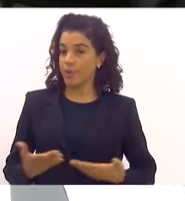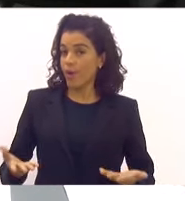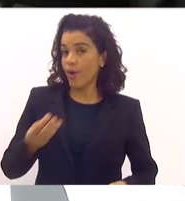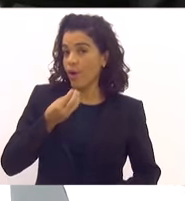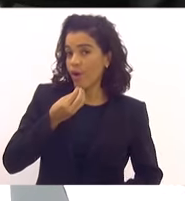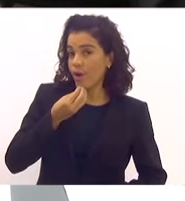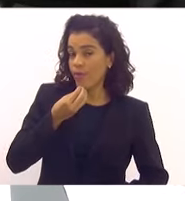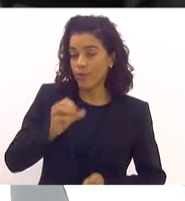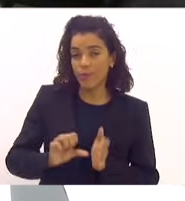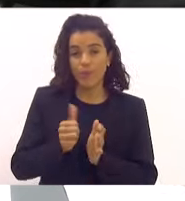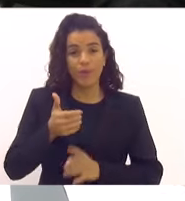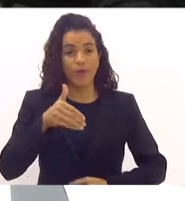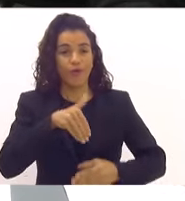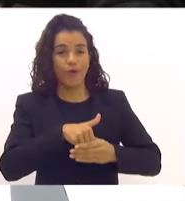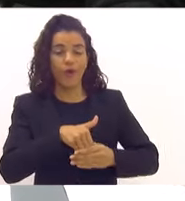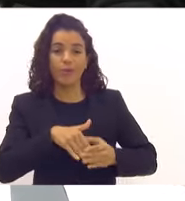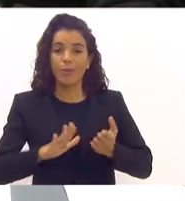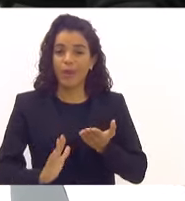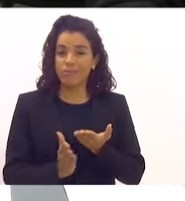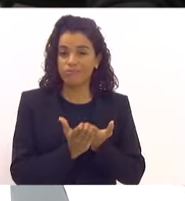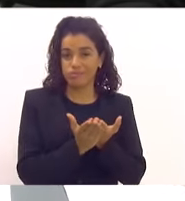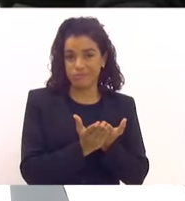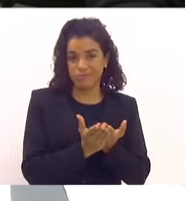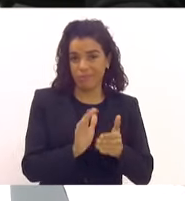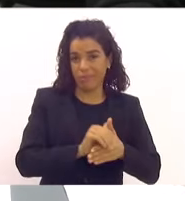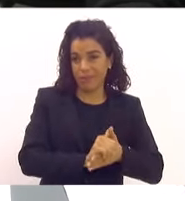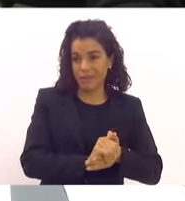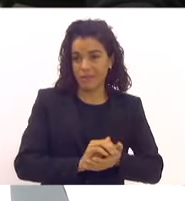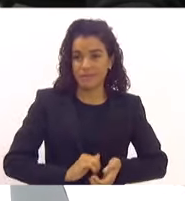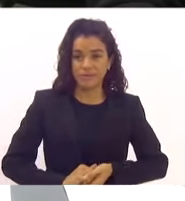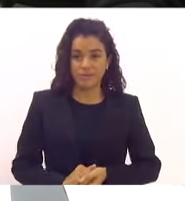evidentemente, o primeiro voto é pela anexação.